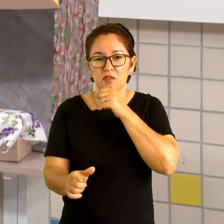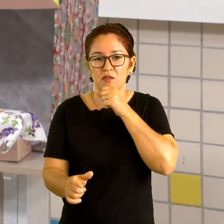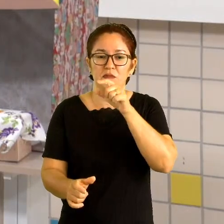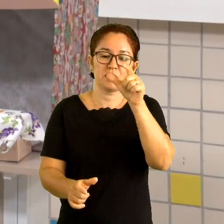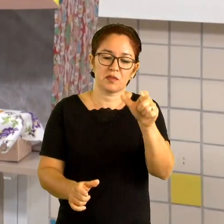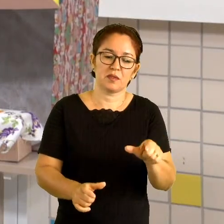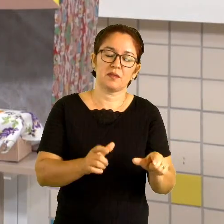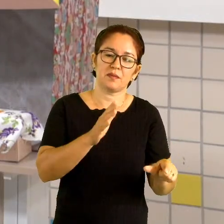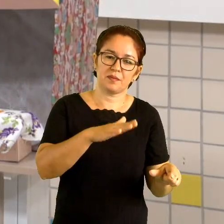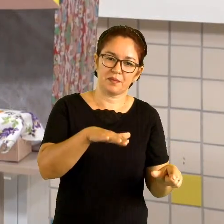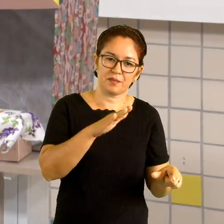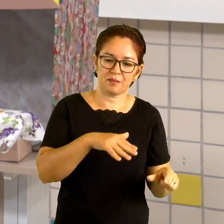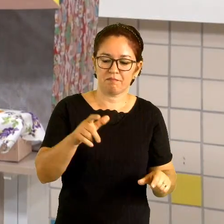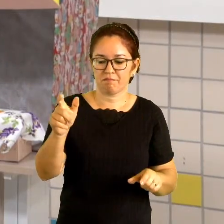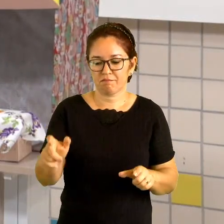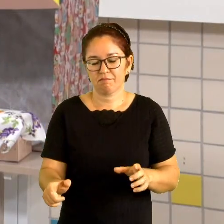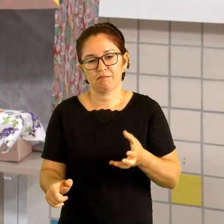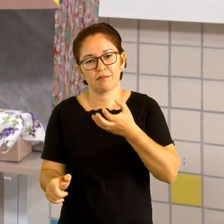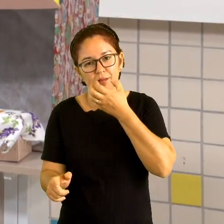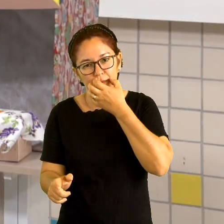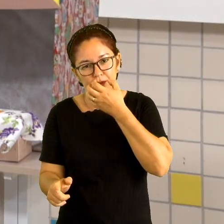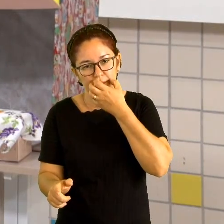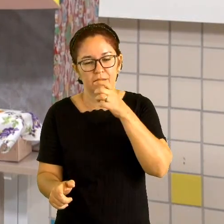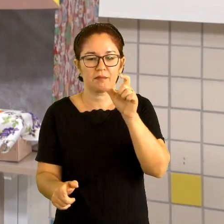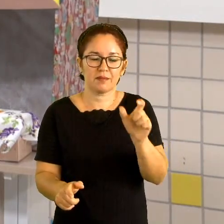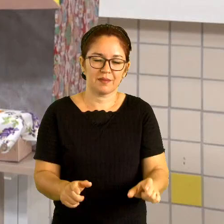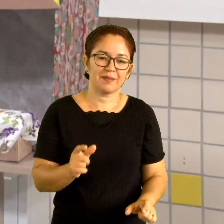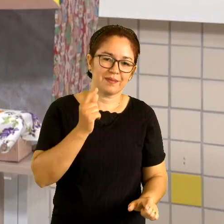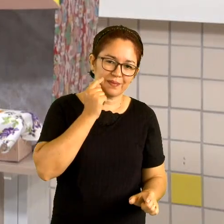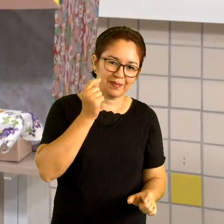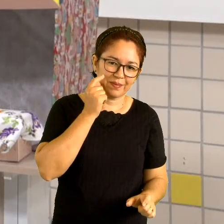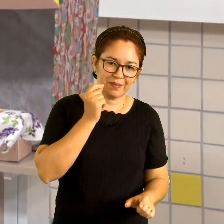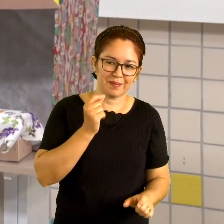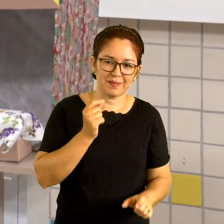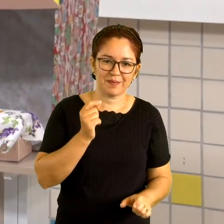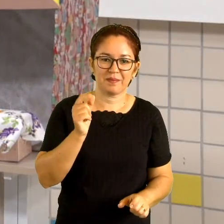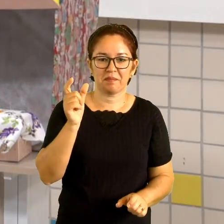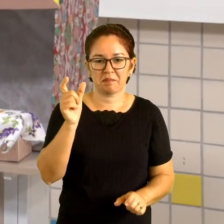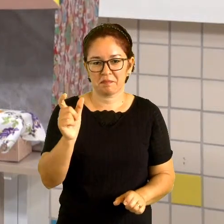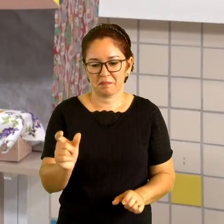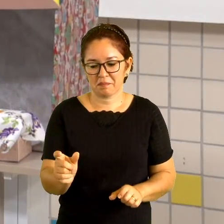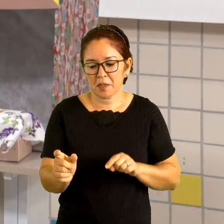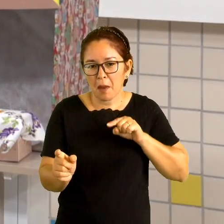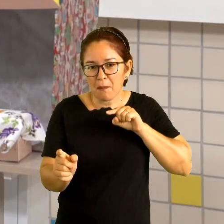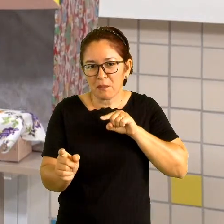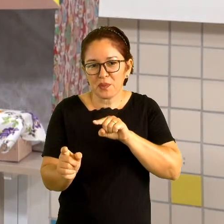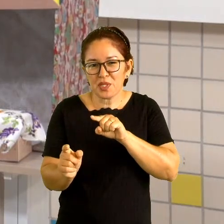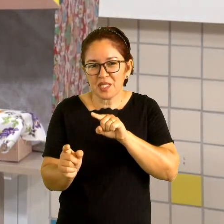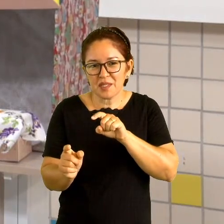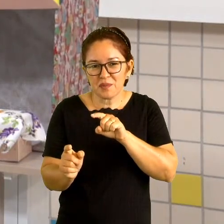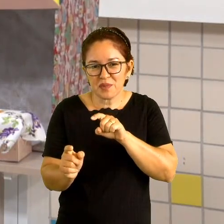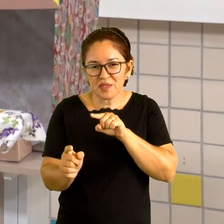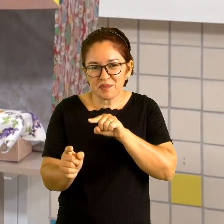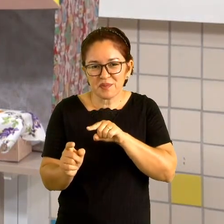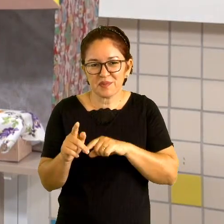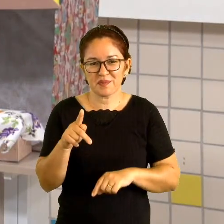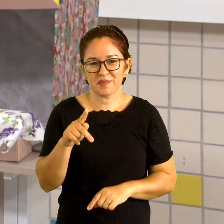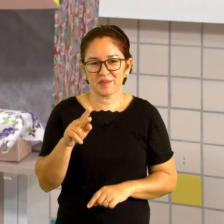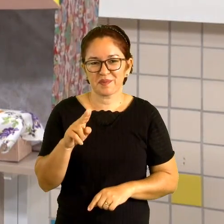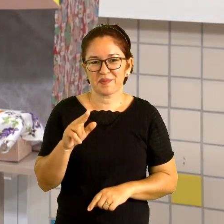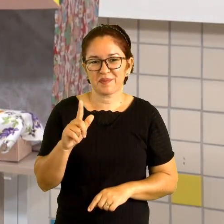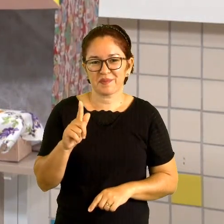menino, o cachorro, o gato e a danada da pulga, certo?